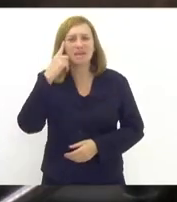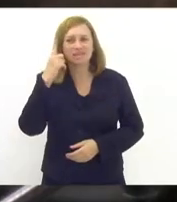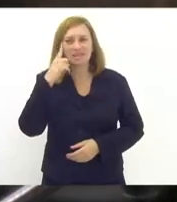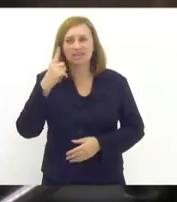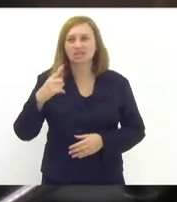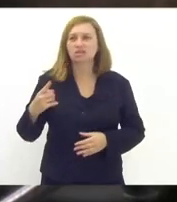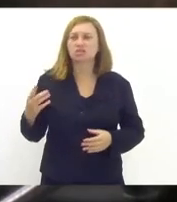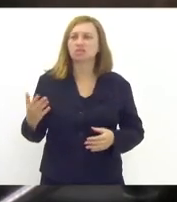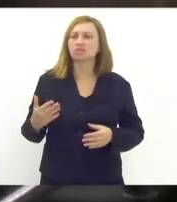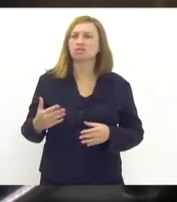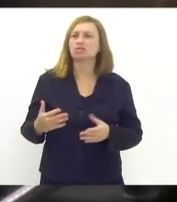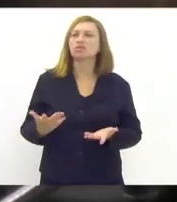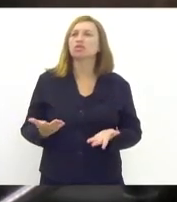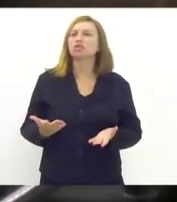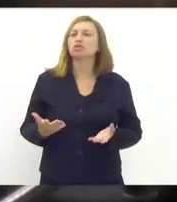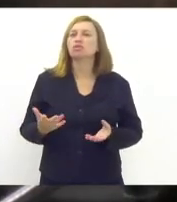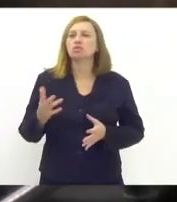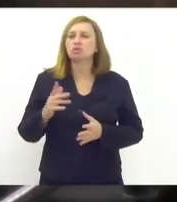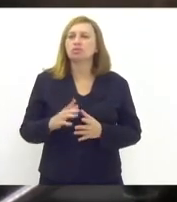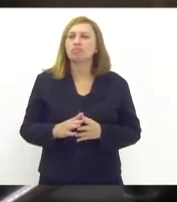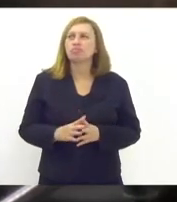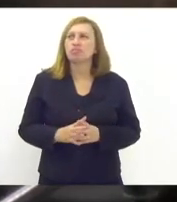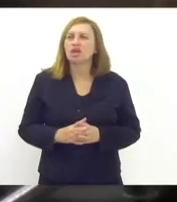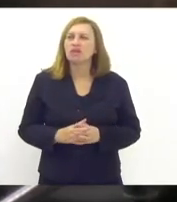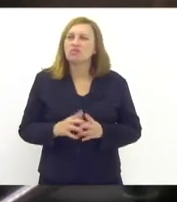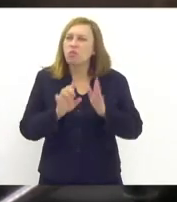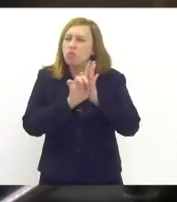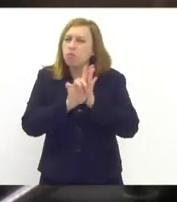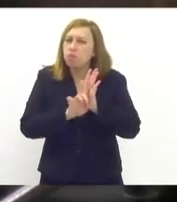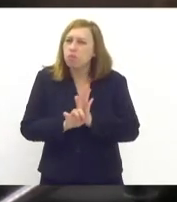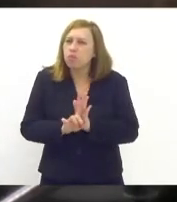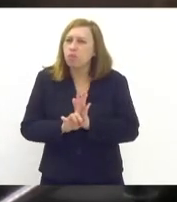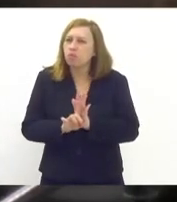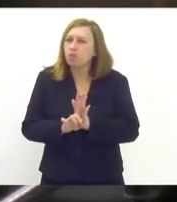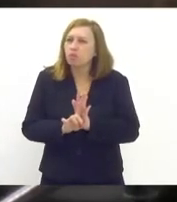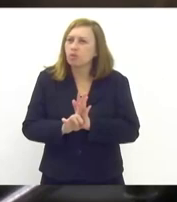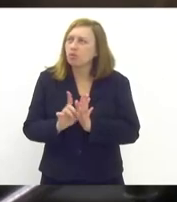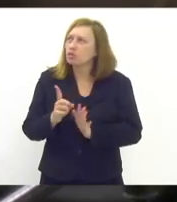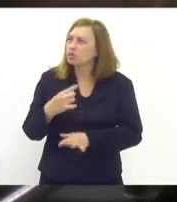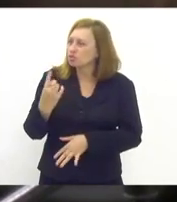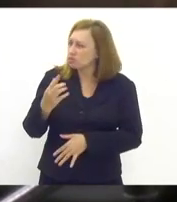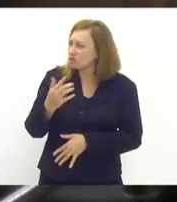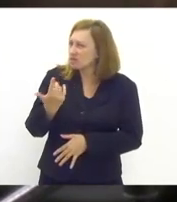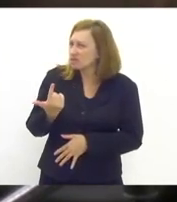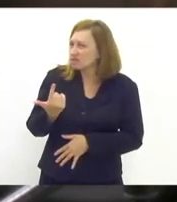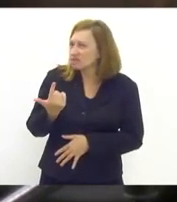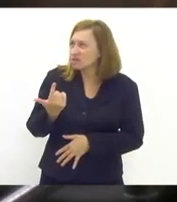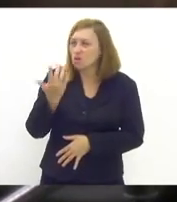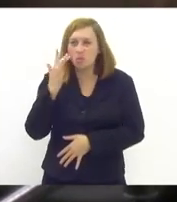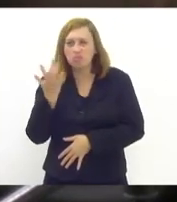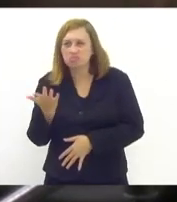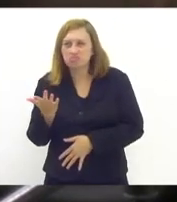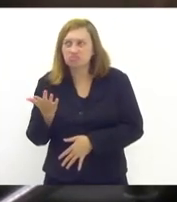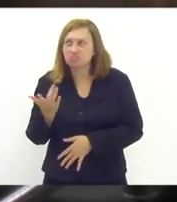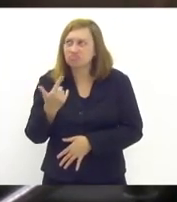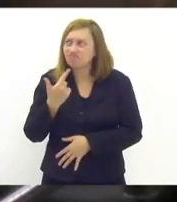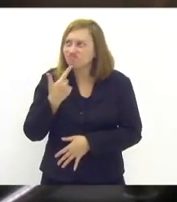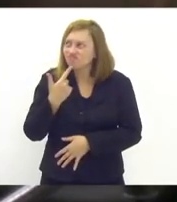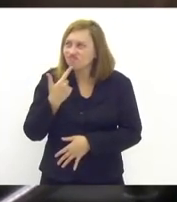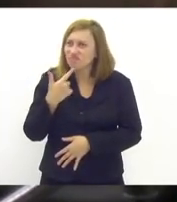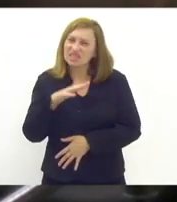num processo histórico. Se a gente for analisar a coisa de quando a gente era, sei lá, né, de quem,